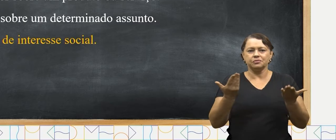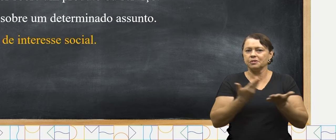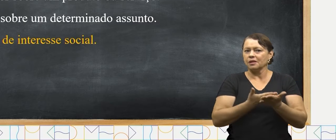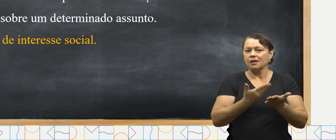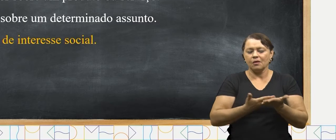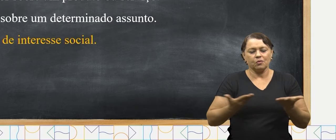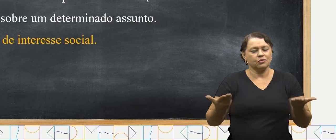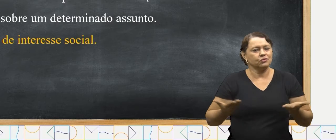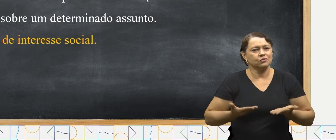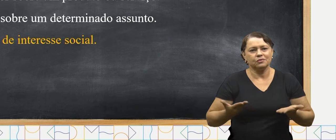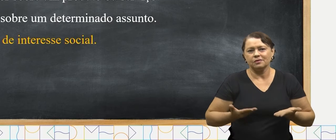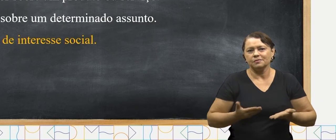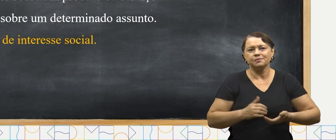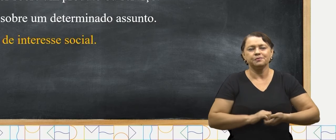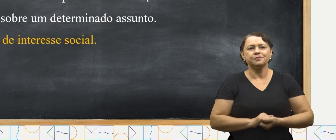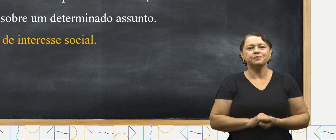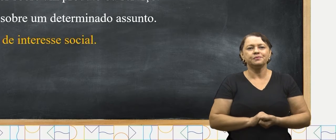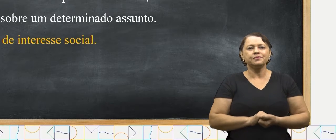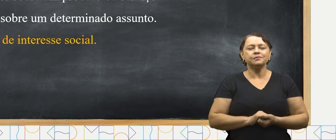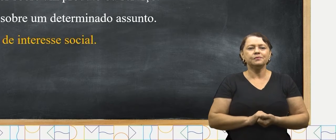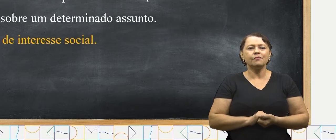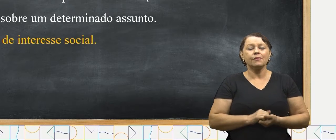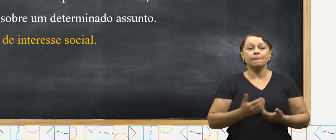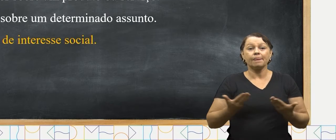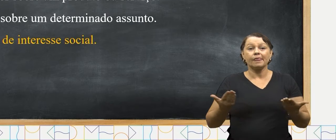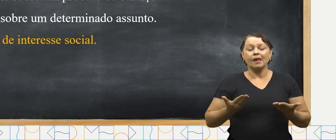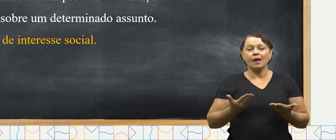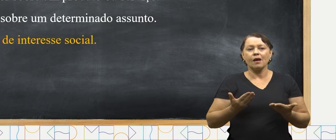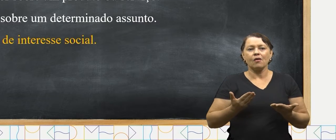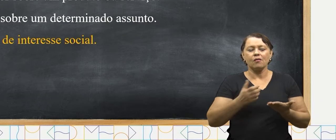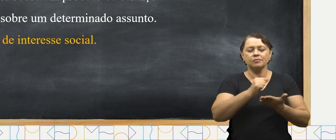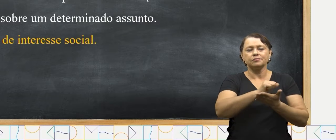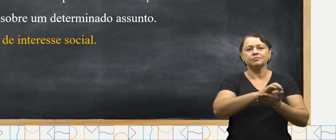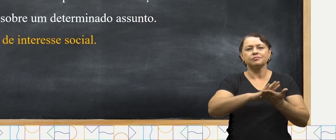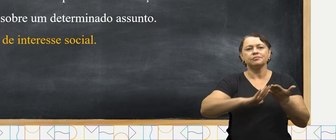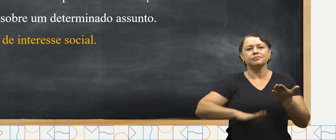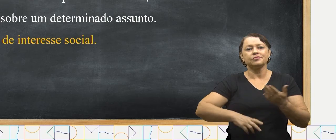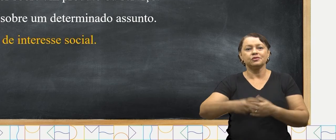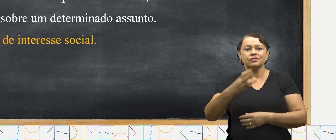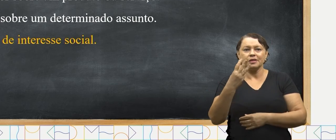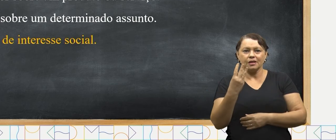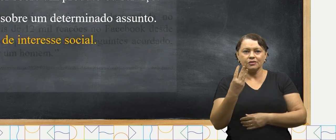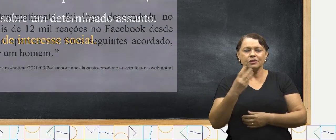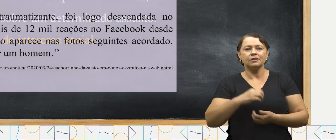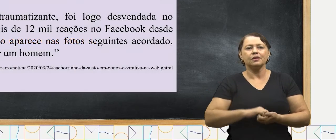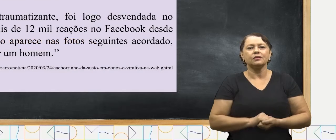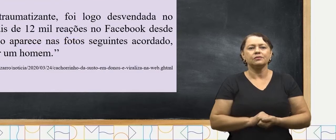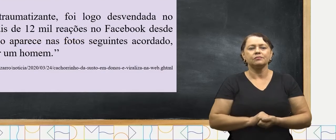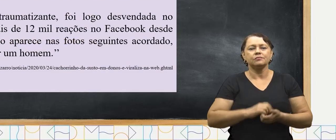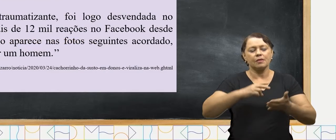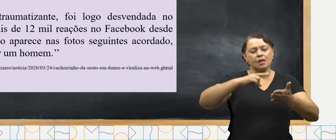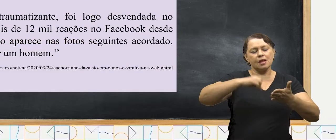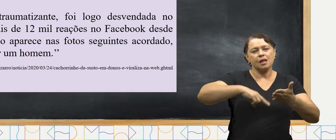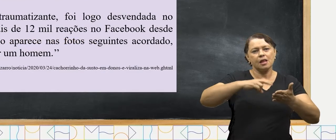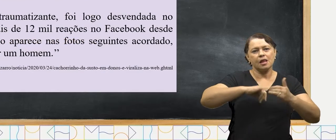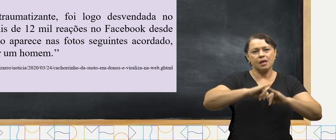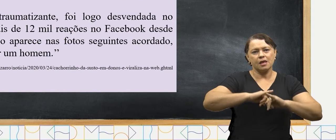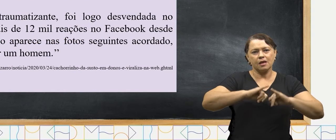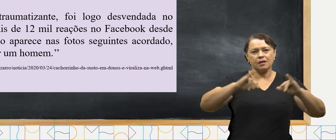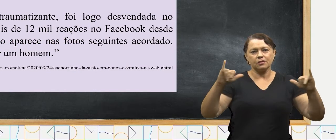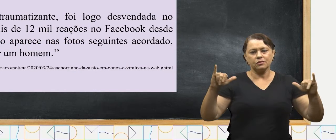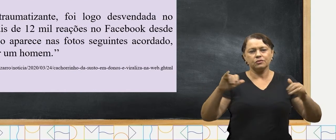foram estudados nesta aula. Passemos agora para a atividade número 3. Leia a